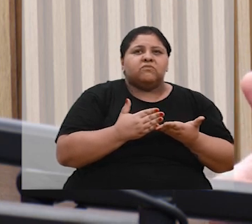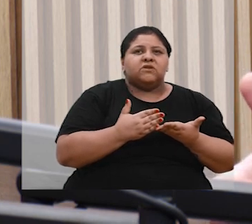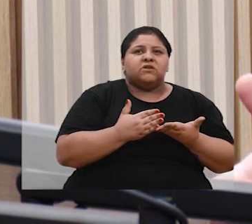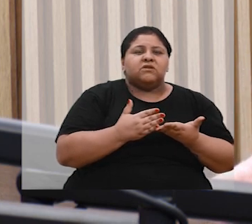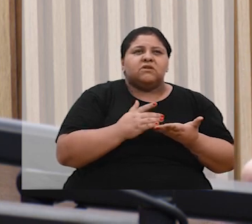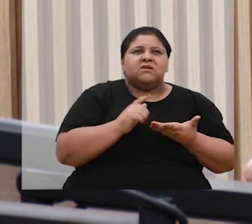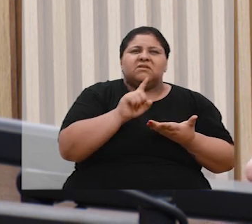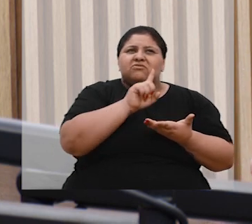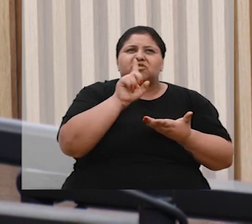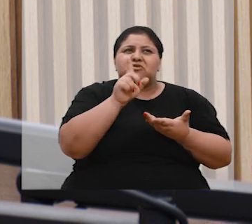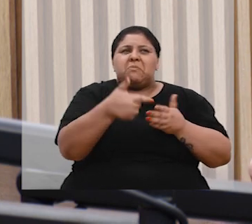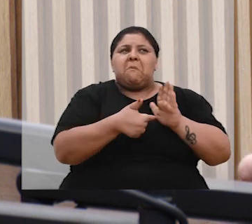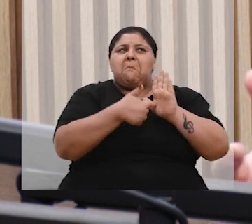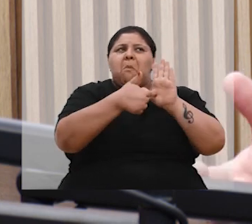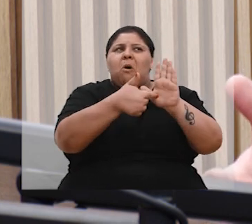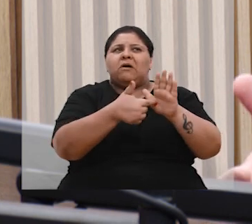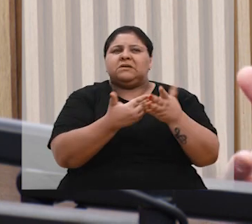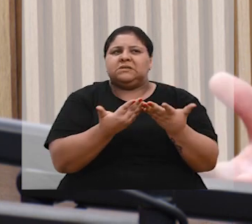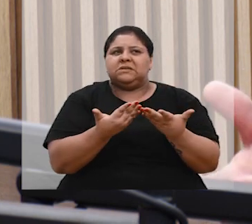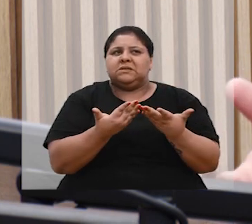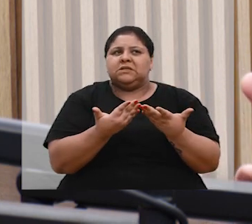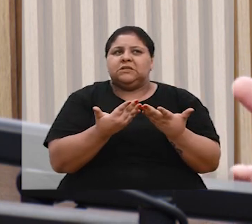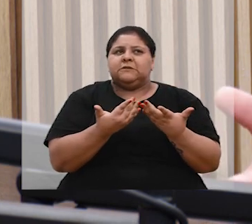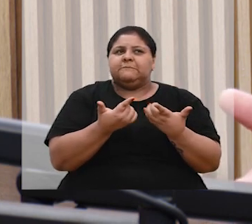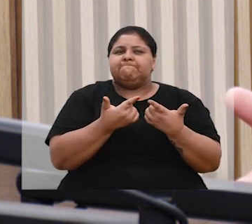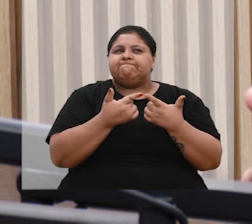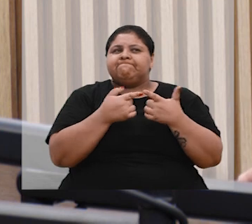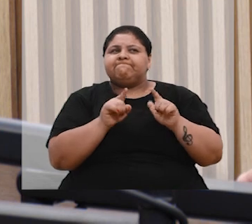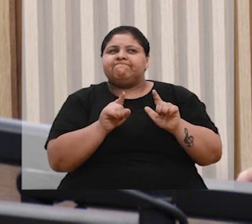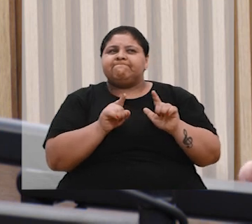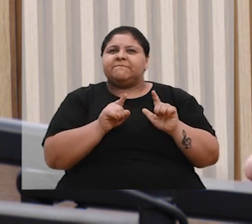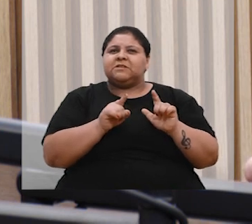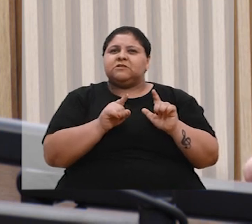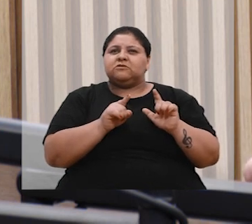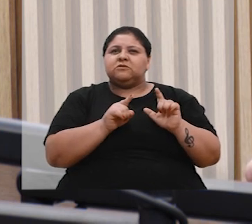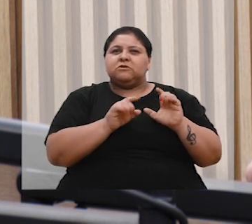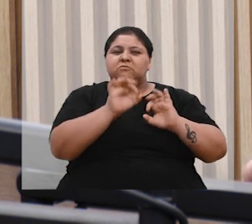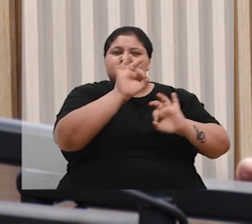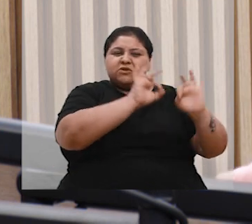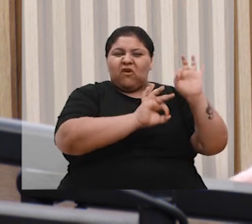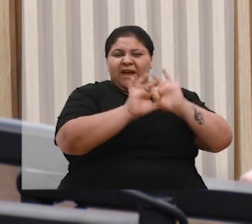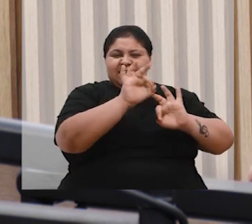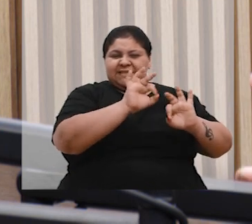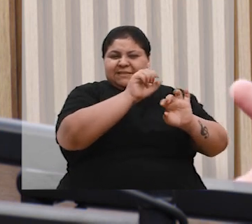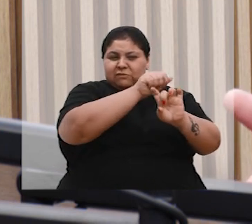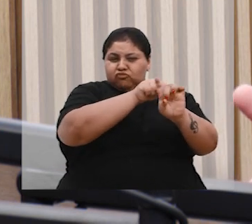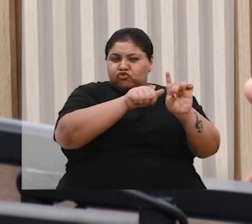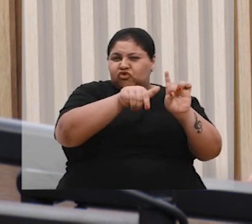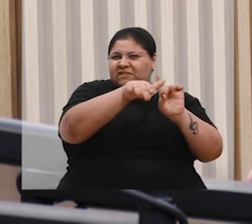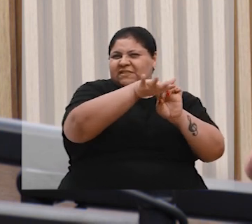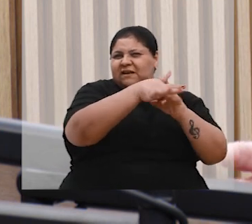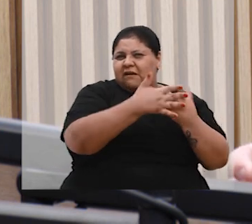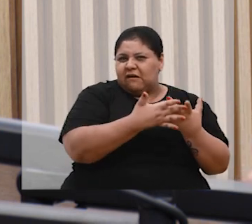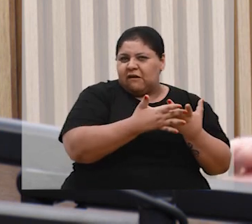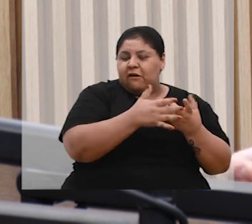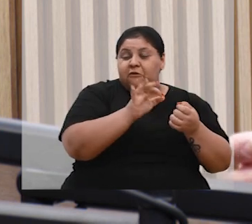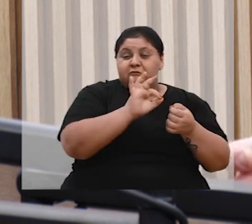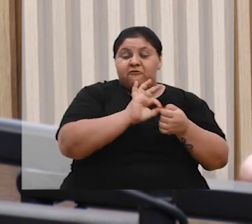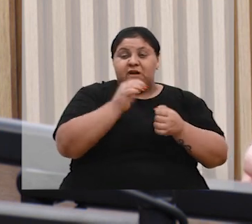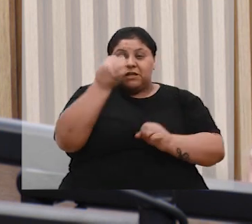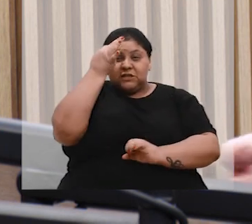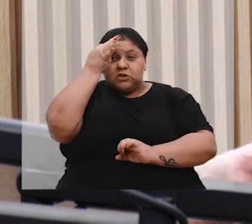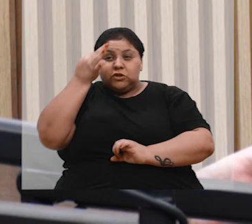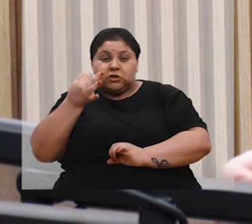reflexo necessariamente, mas há uma engenharia social que faz entender que o número